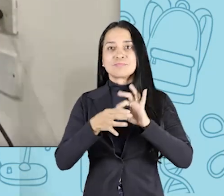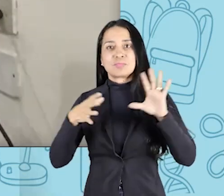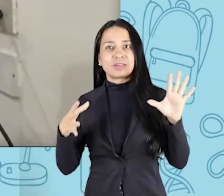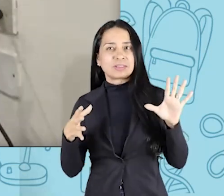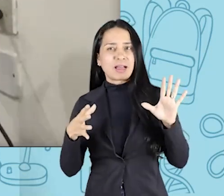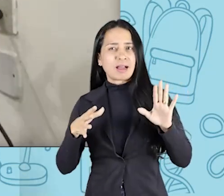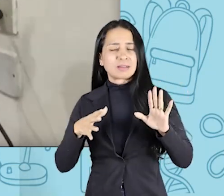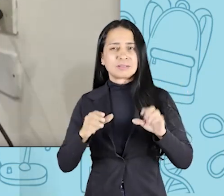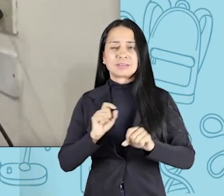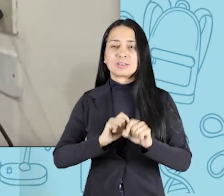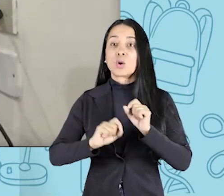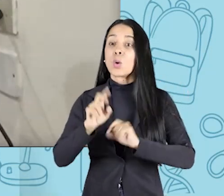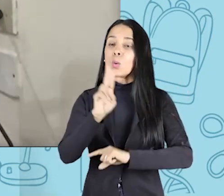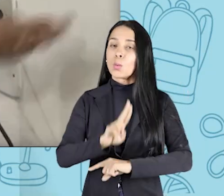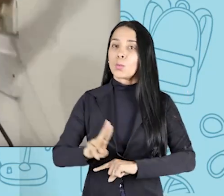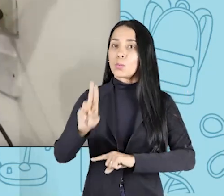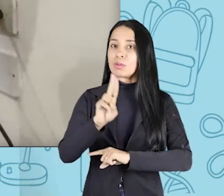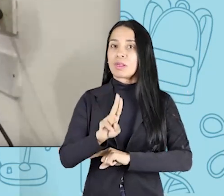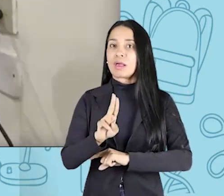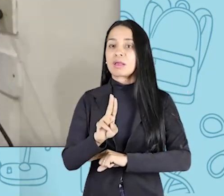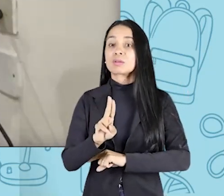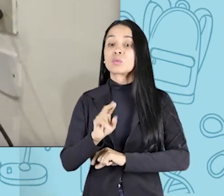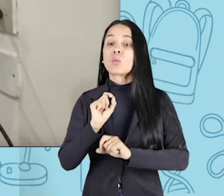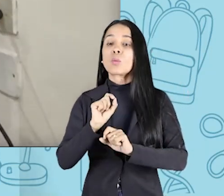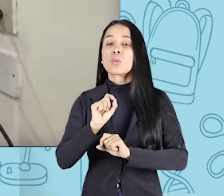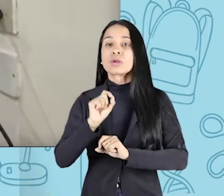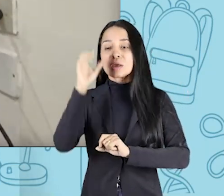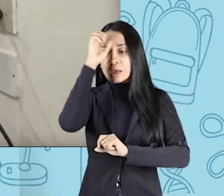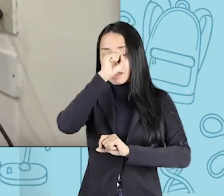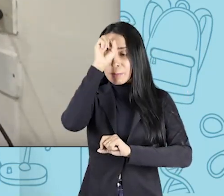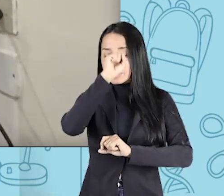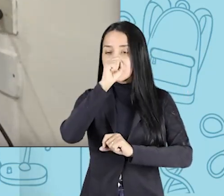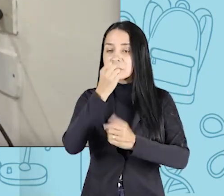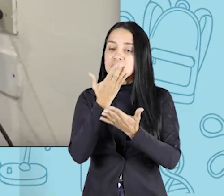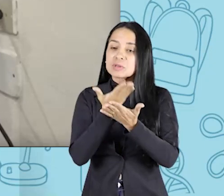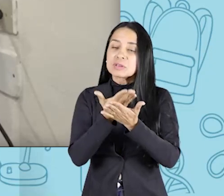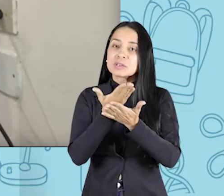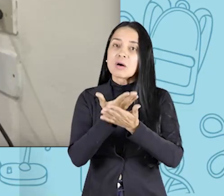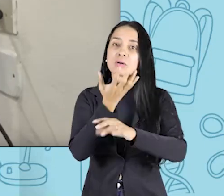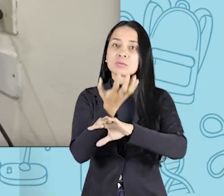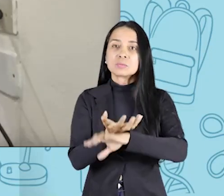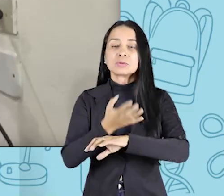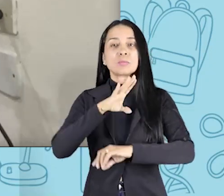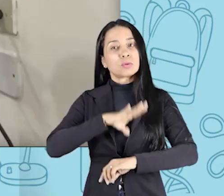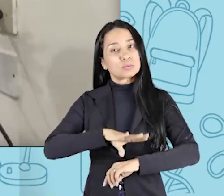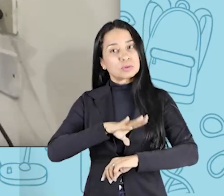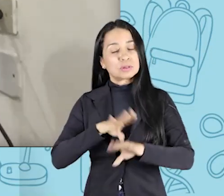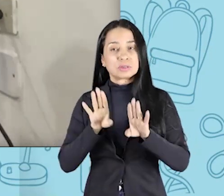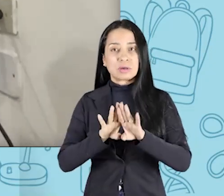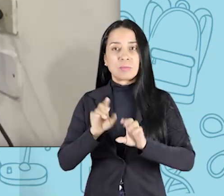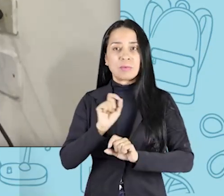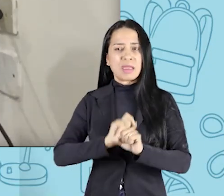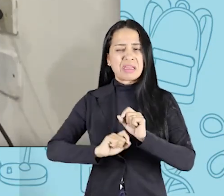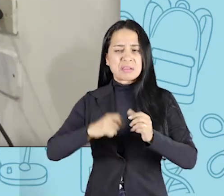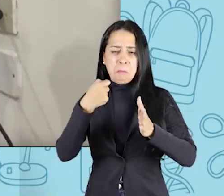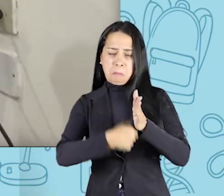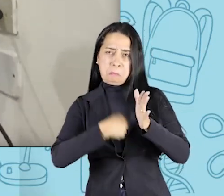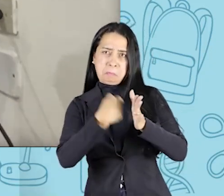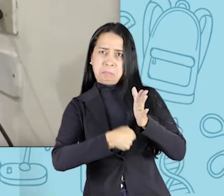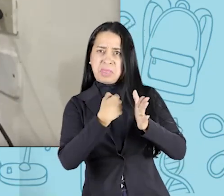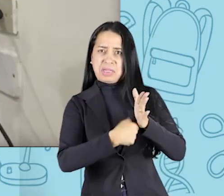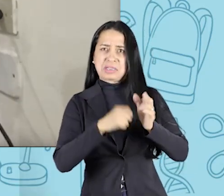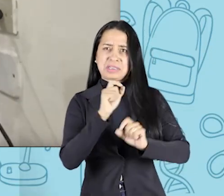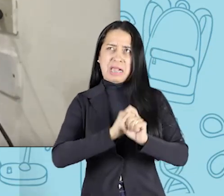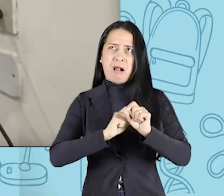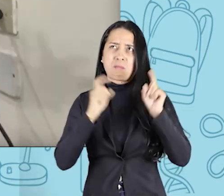forma leve, usando aquilo que nós aprendemos nas aulas de língua portuguesa também, sem aquela pressão do